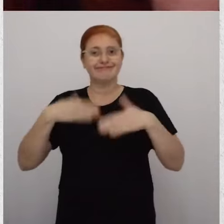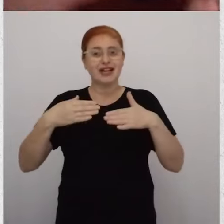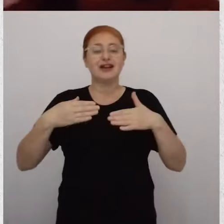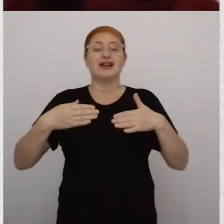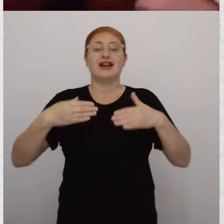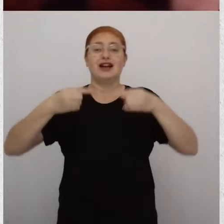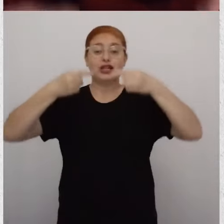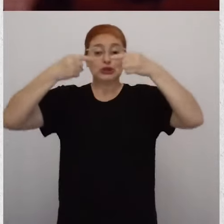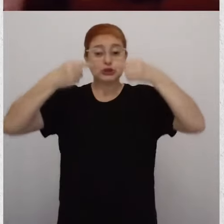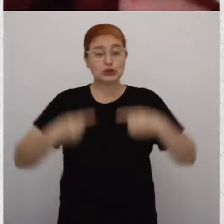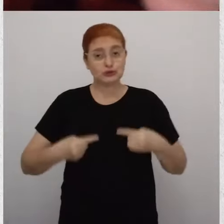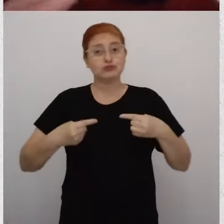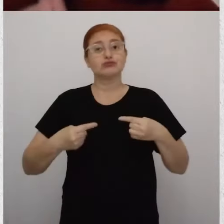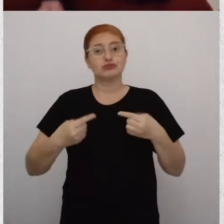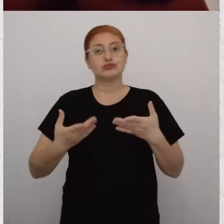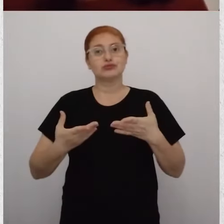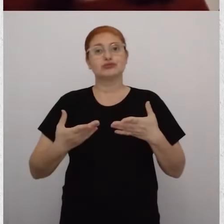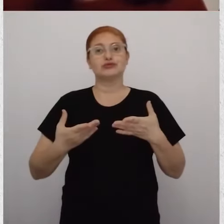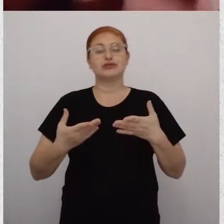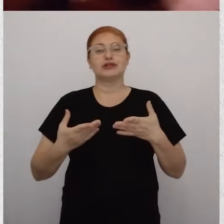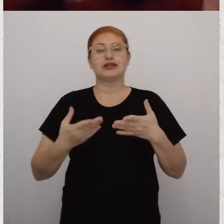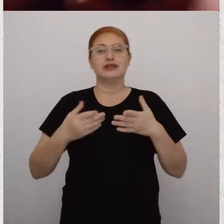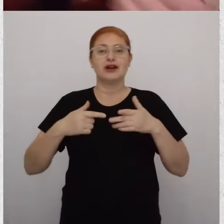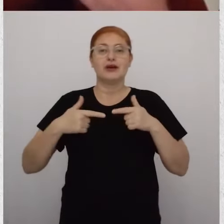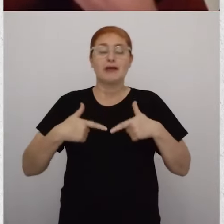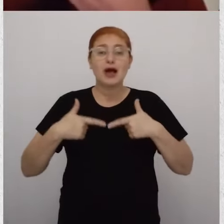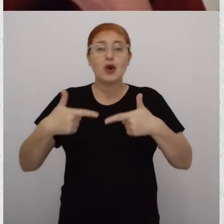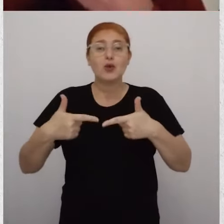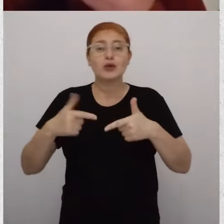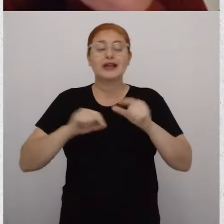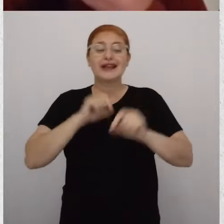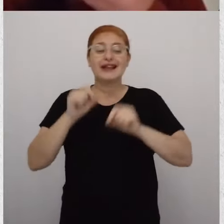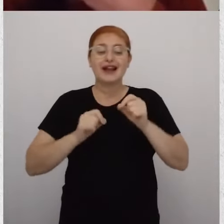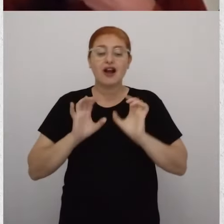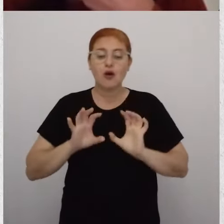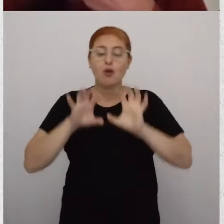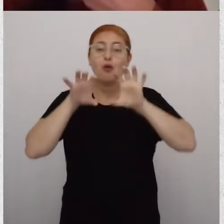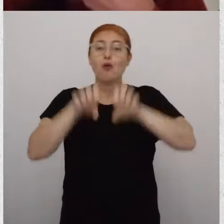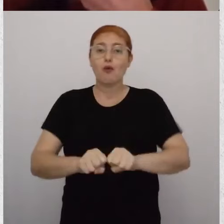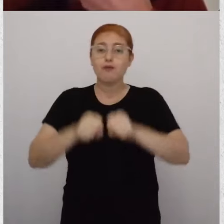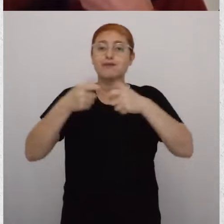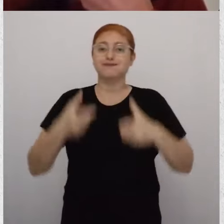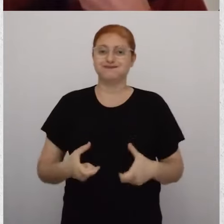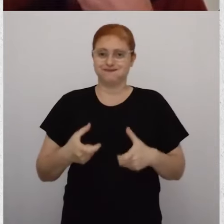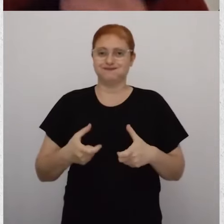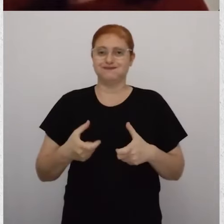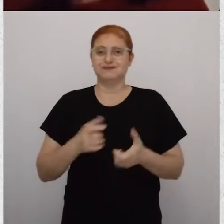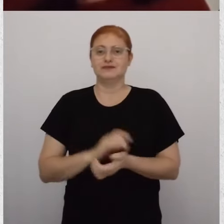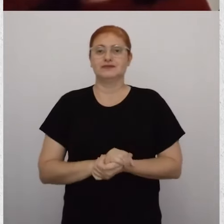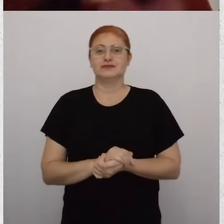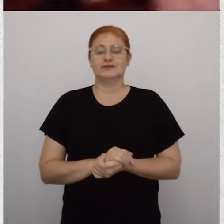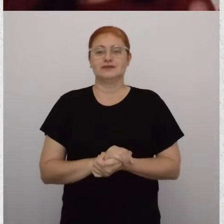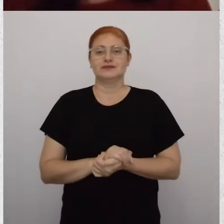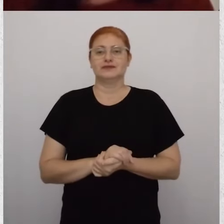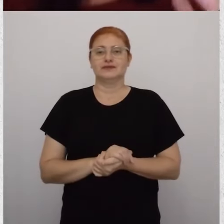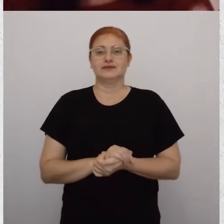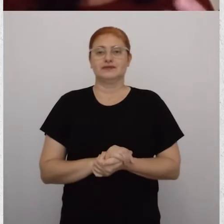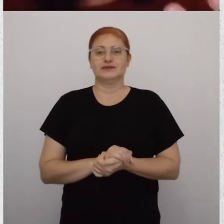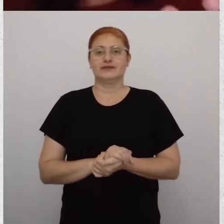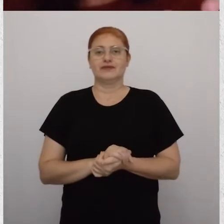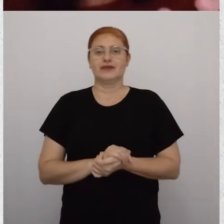essa luta, né? Essa batalha por ver quem é que ocupa esse lugar